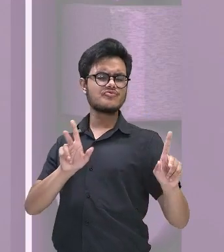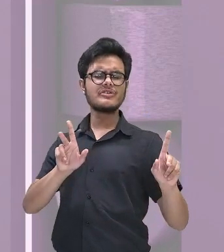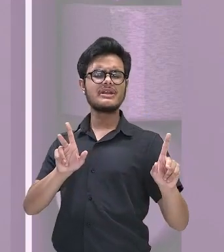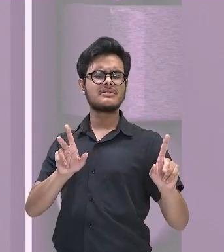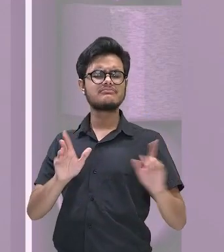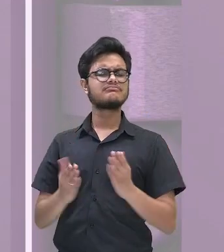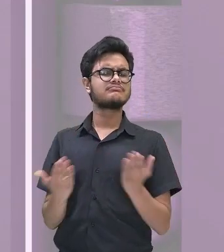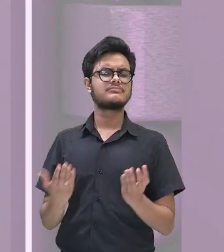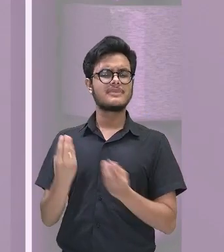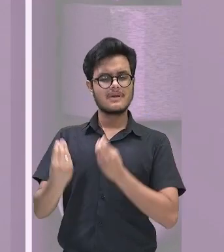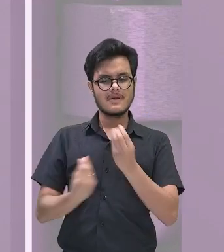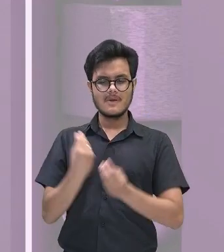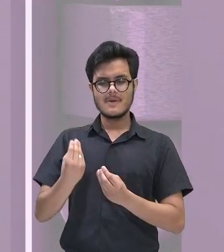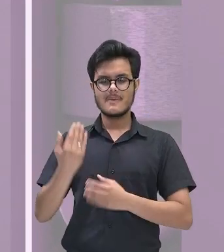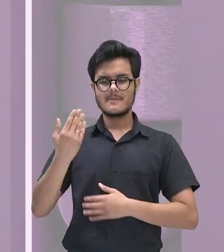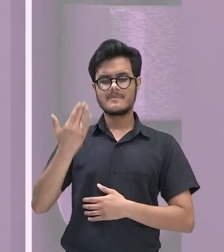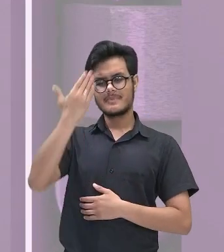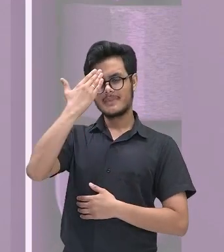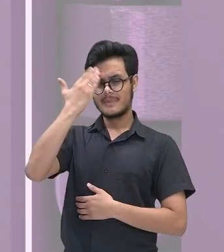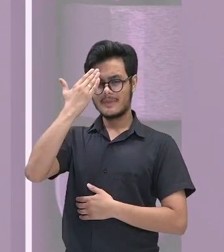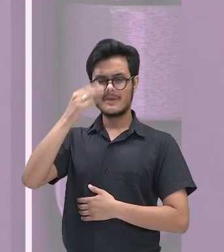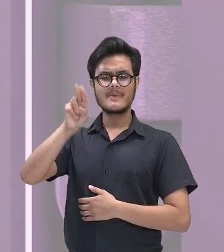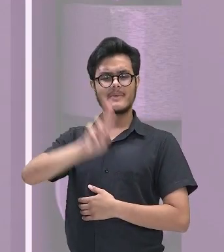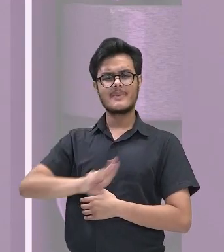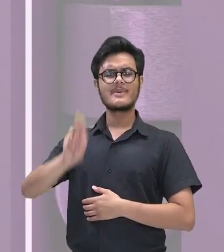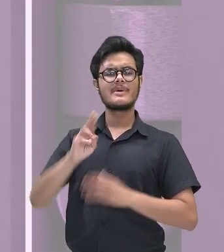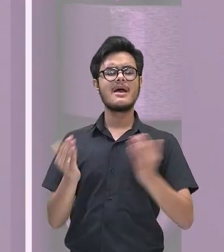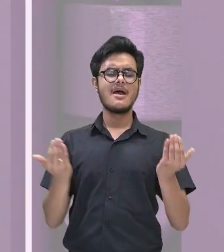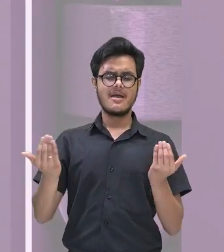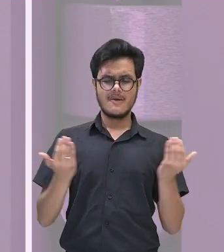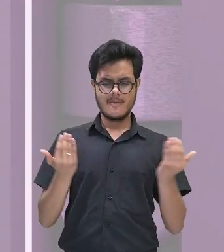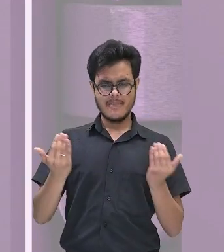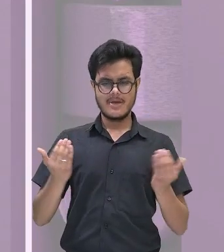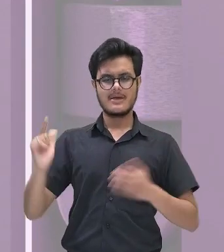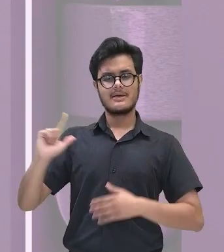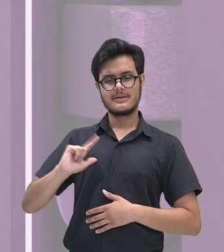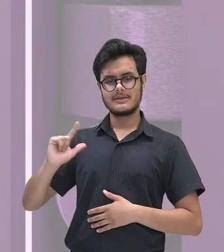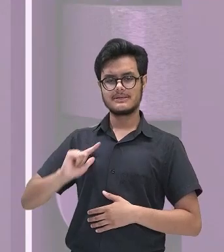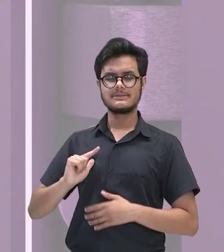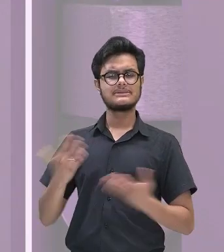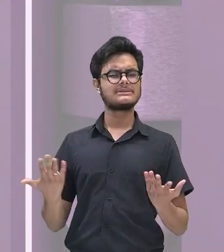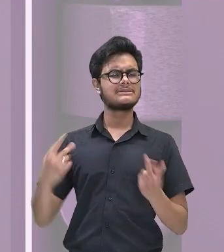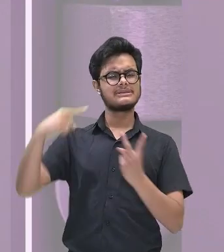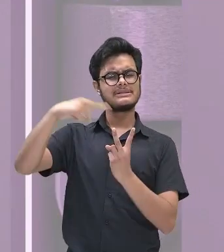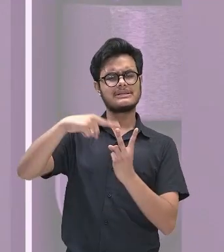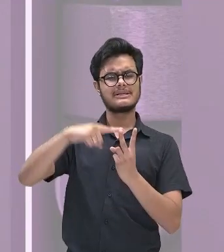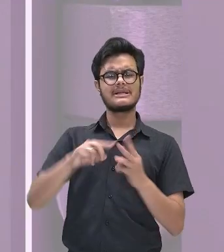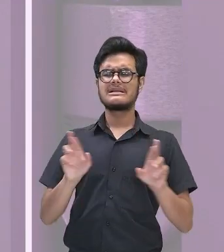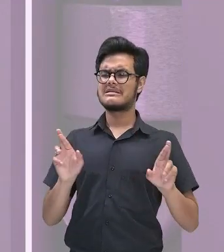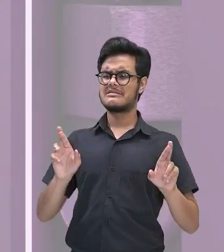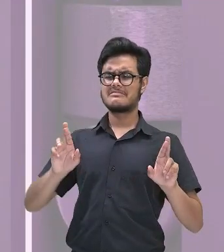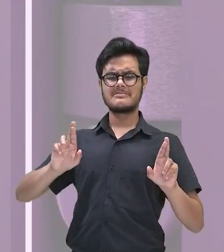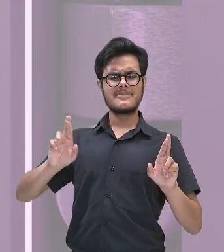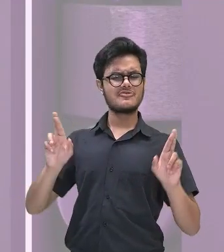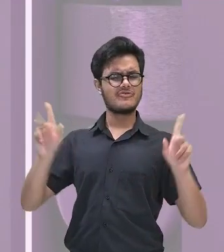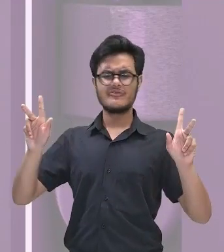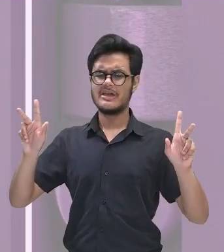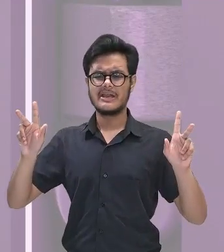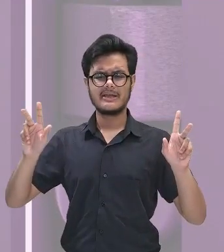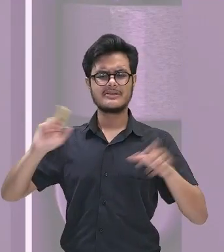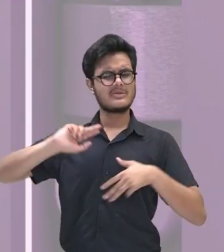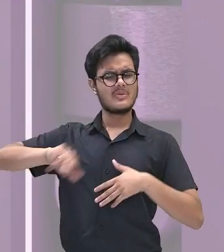vai fazer e como é que a gente vai fazer para fazer essa comparação entre essas raízes que não são exatas? São aqueles